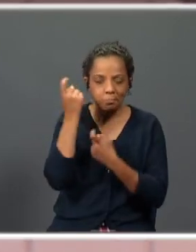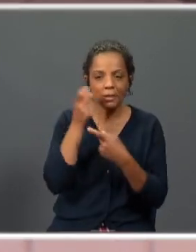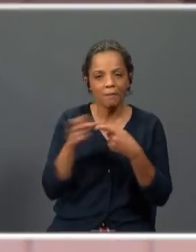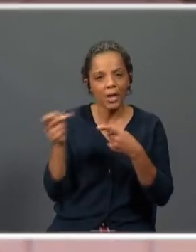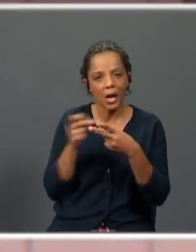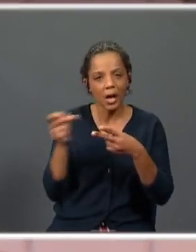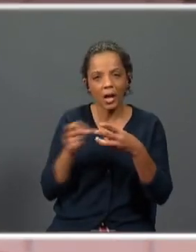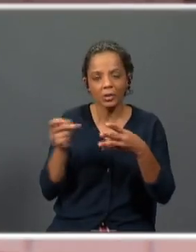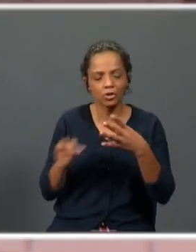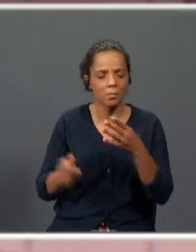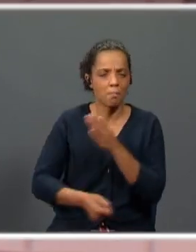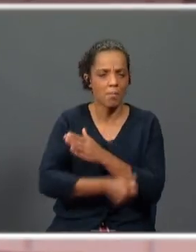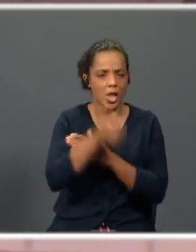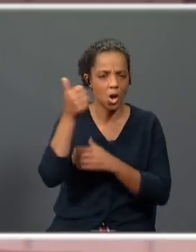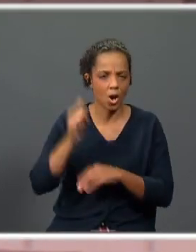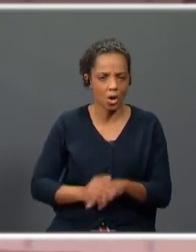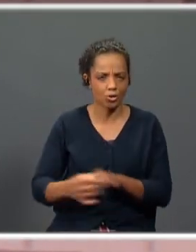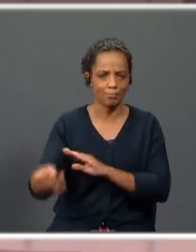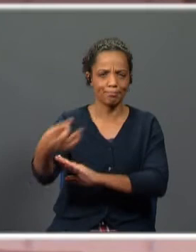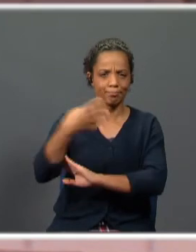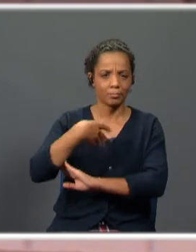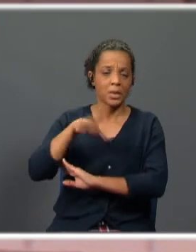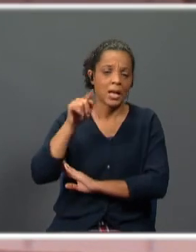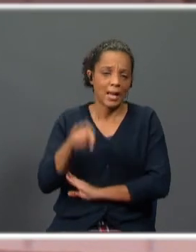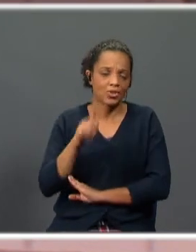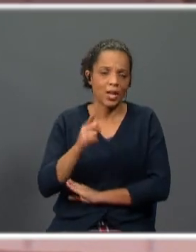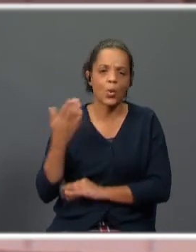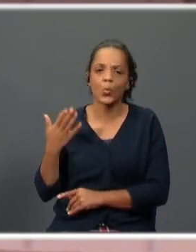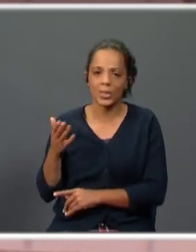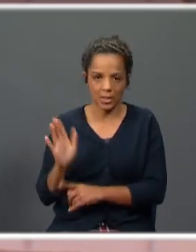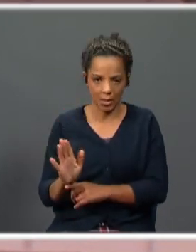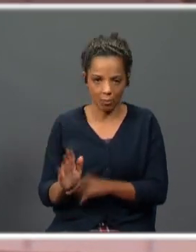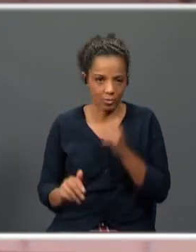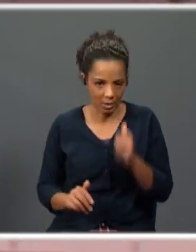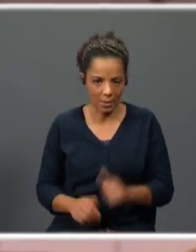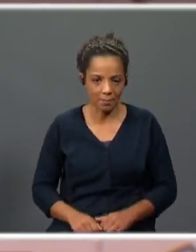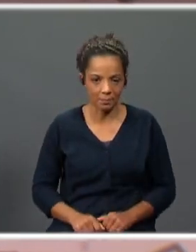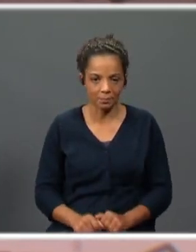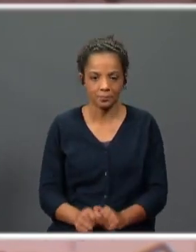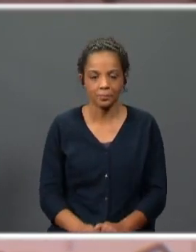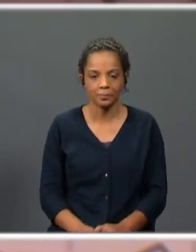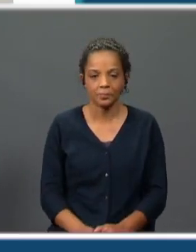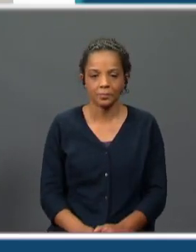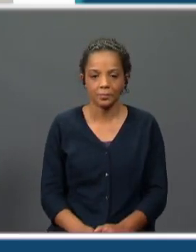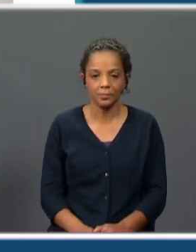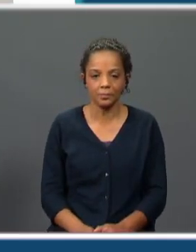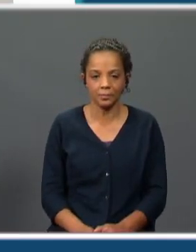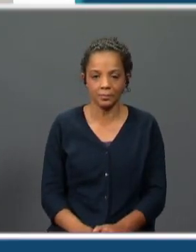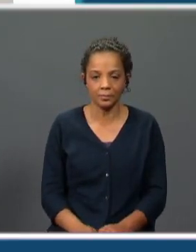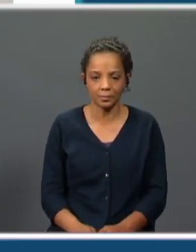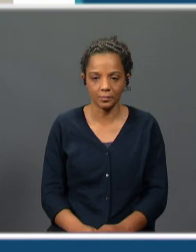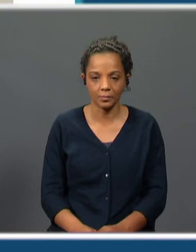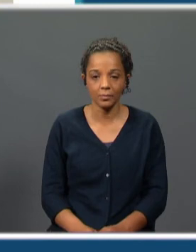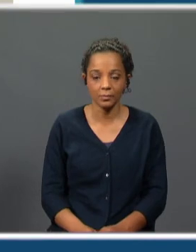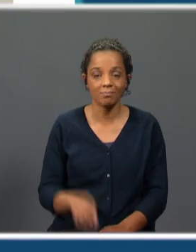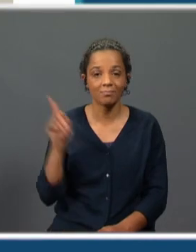frases muito melhores do que esta. Mas esta, pronto, é só um exemplo, está bem? E agora mais.